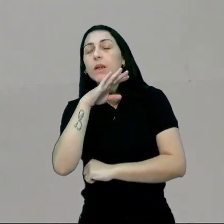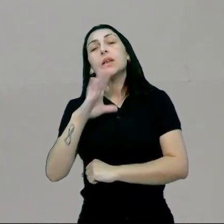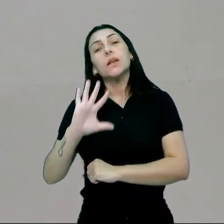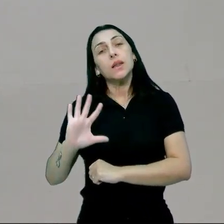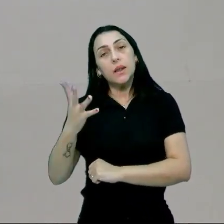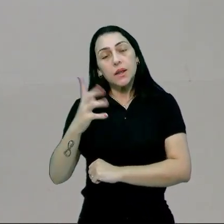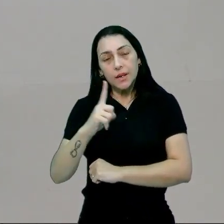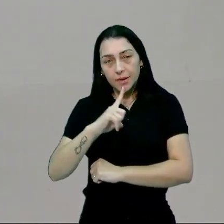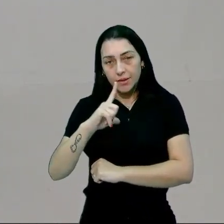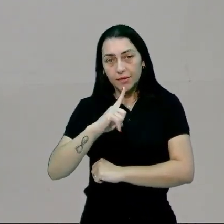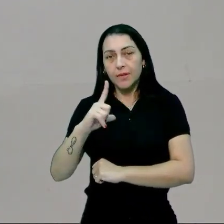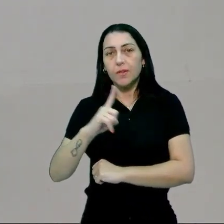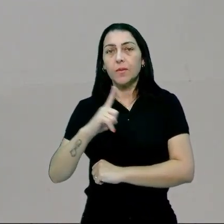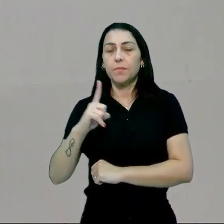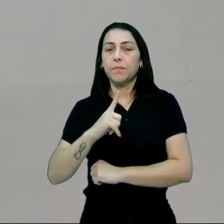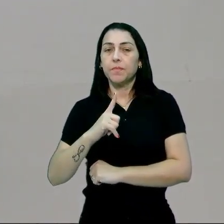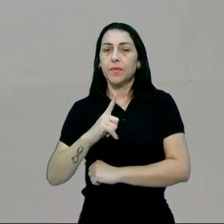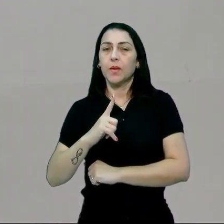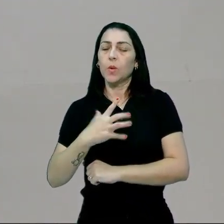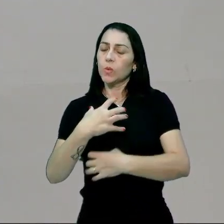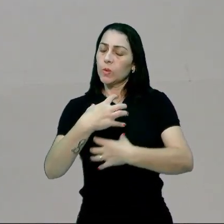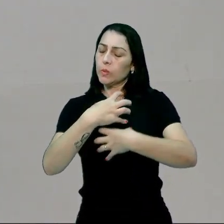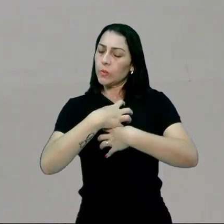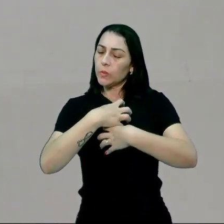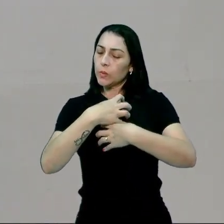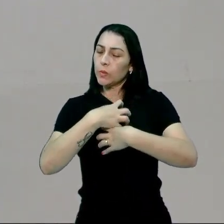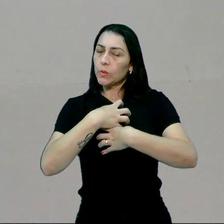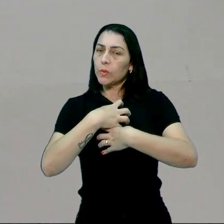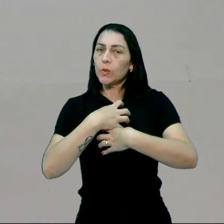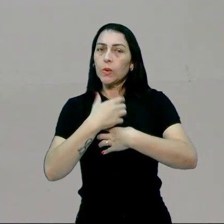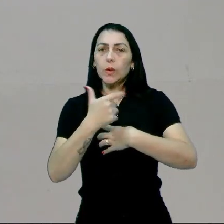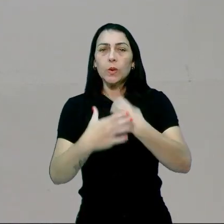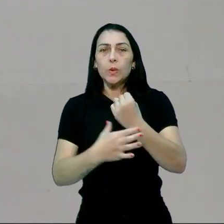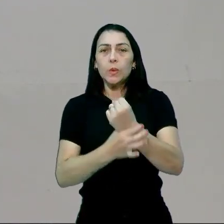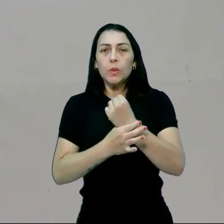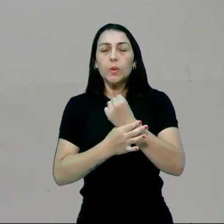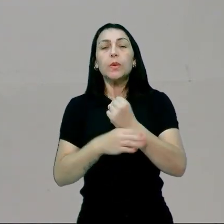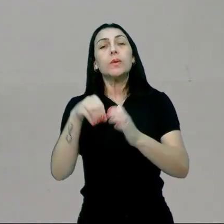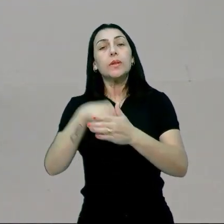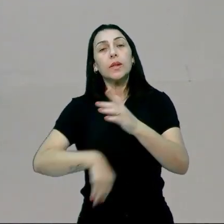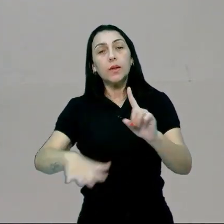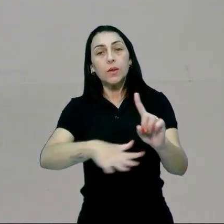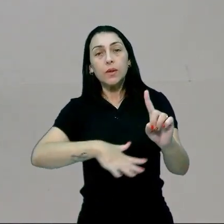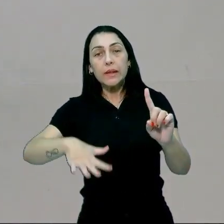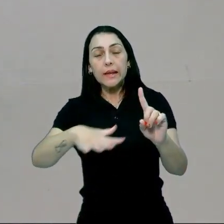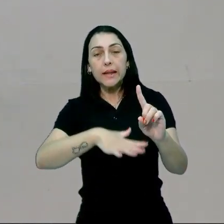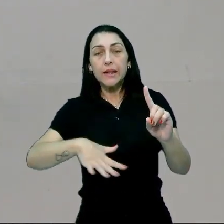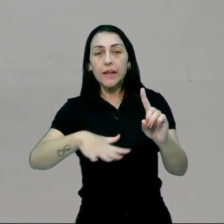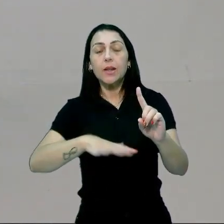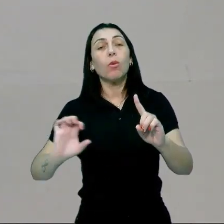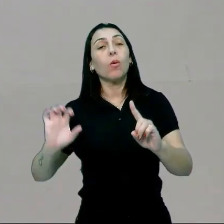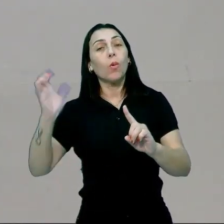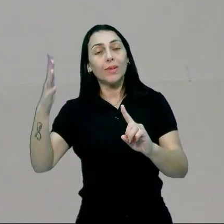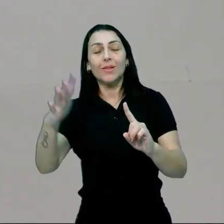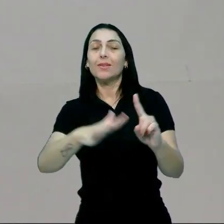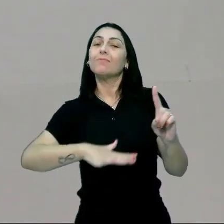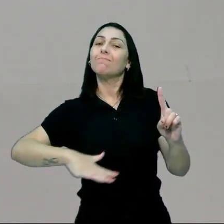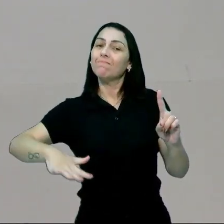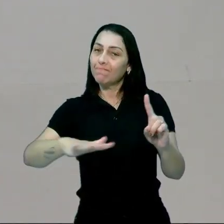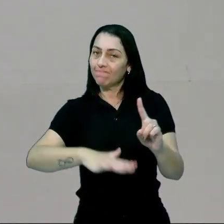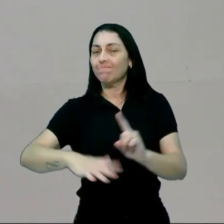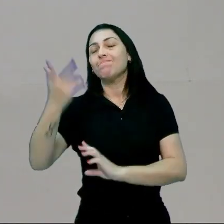seja, por mais que gere um sentimento de insegurança na sociedade, ele é um fato